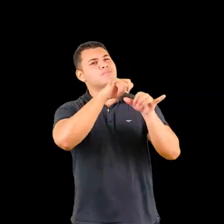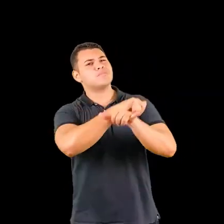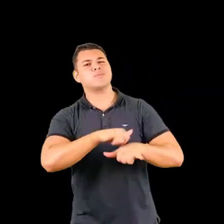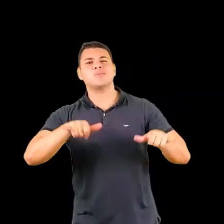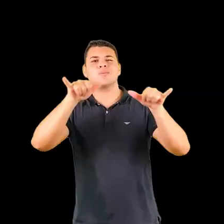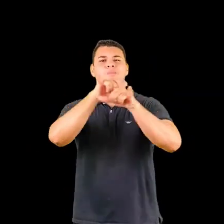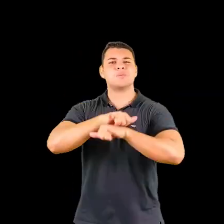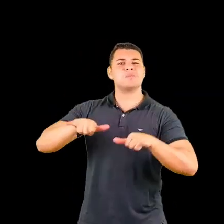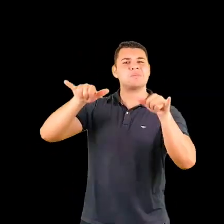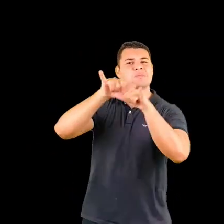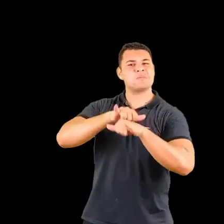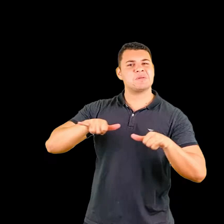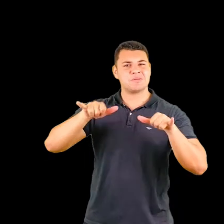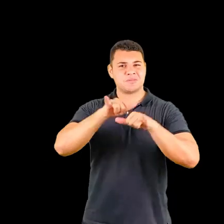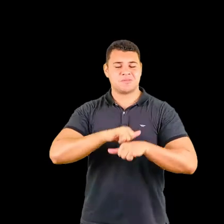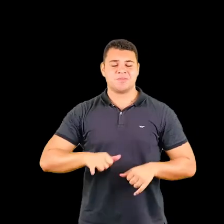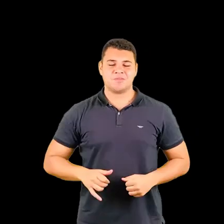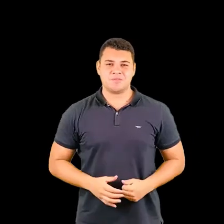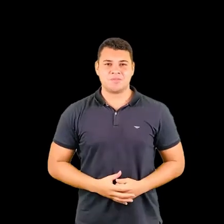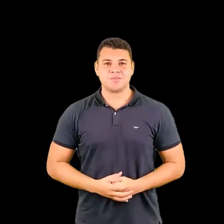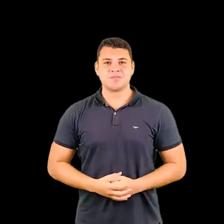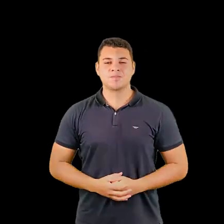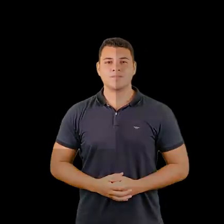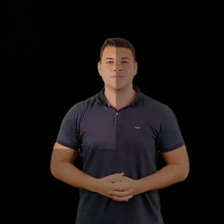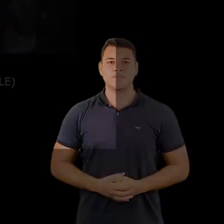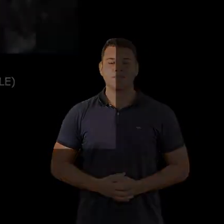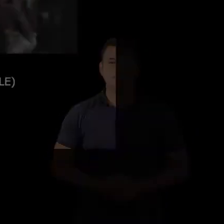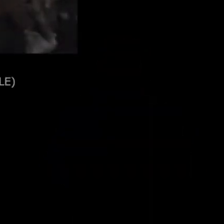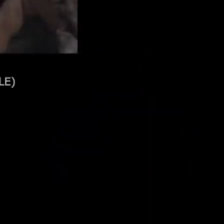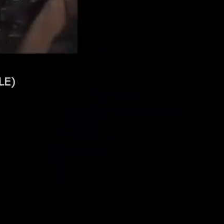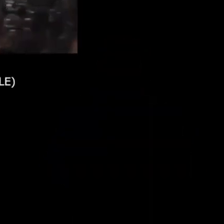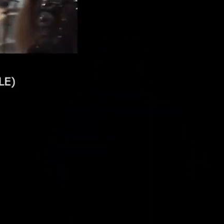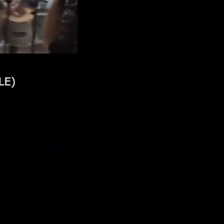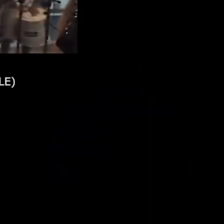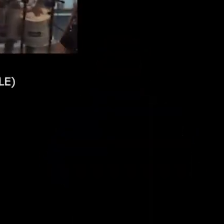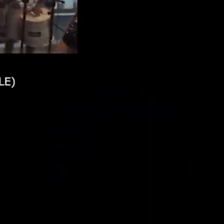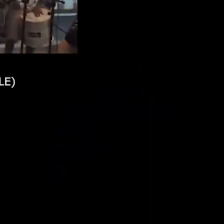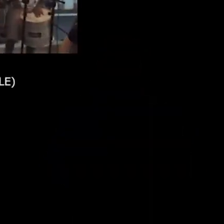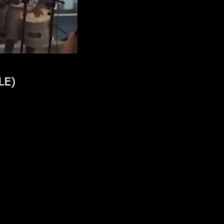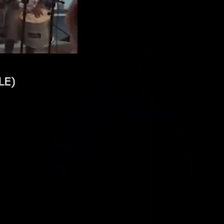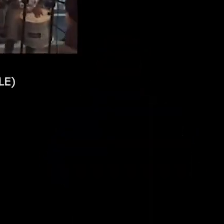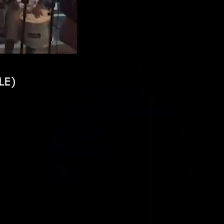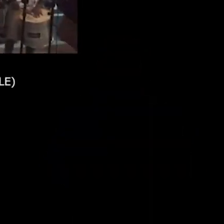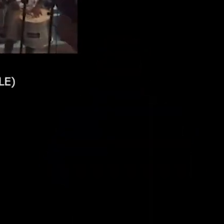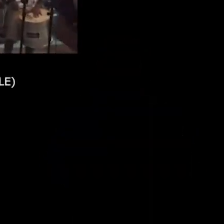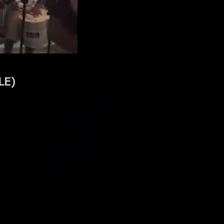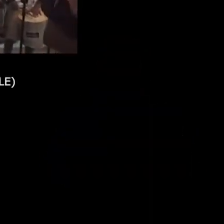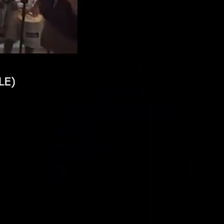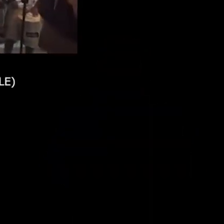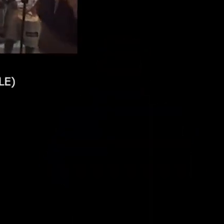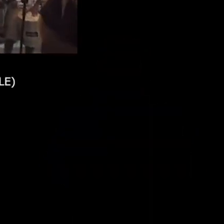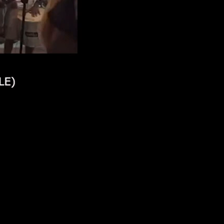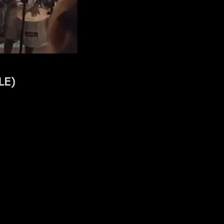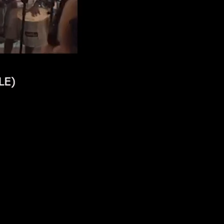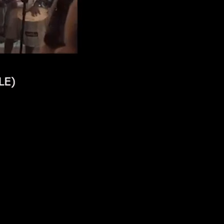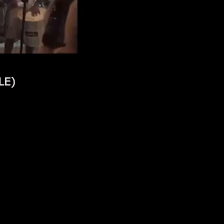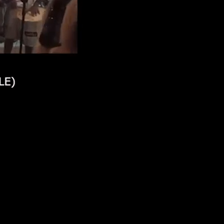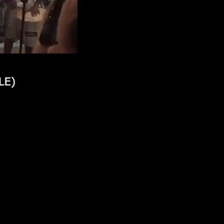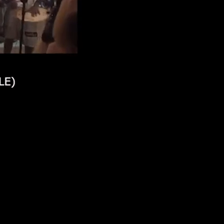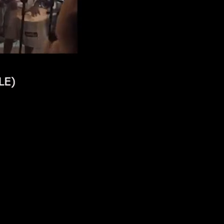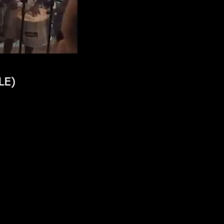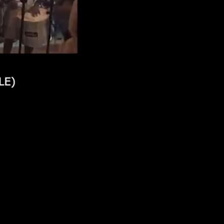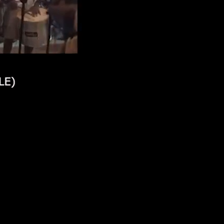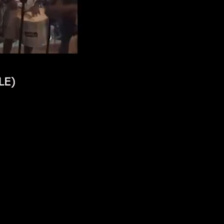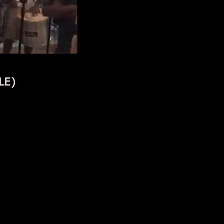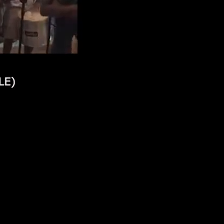Tela preta. Créditos. Várias imagens de desfiles dos grupos de caboclos. Ô pirissá! Sá,